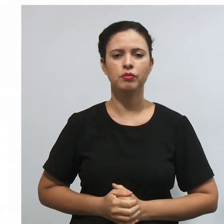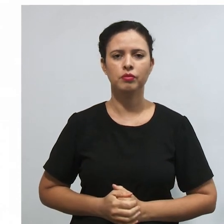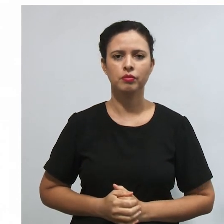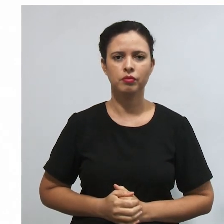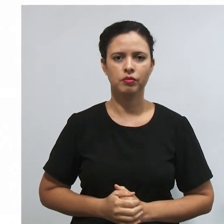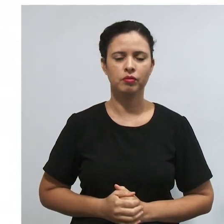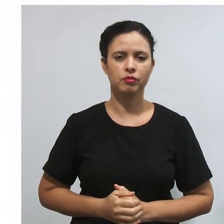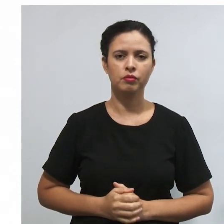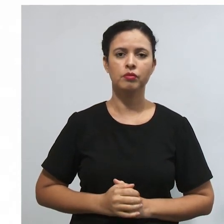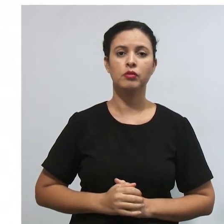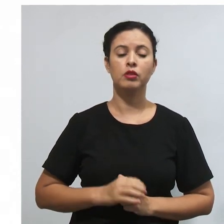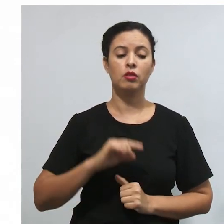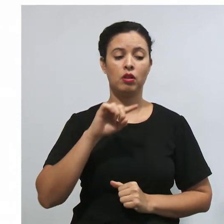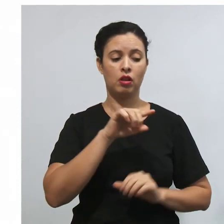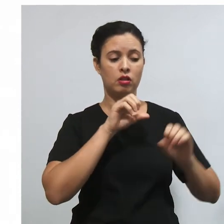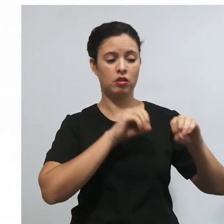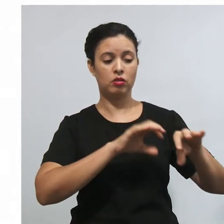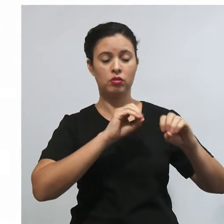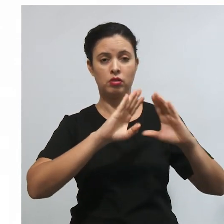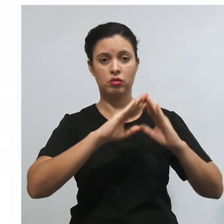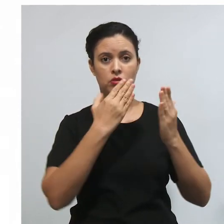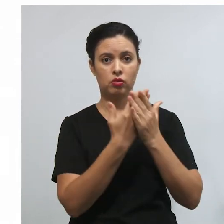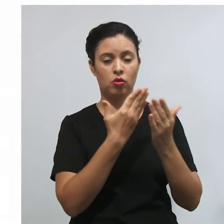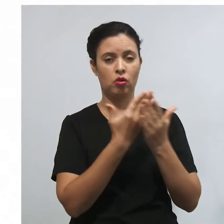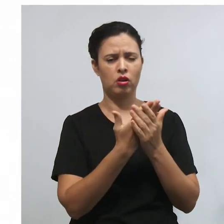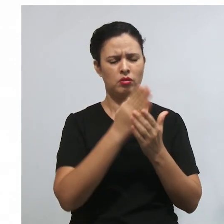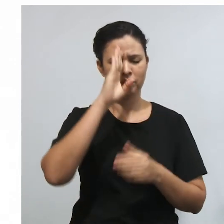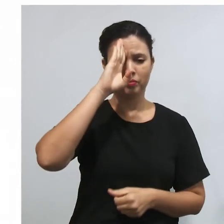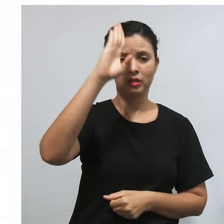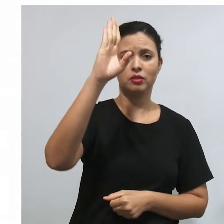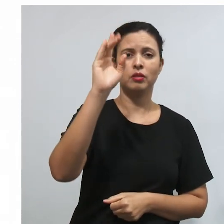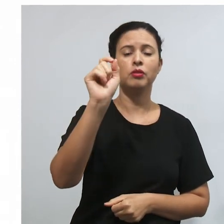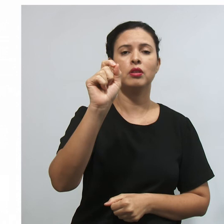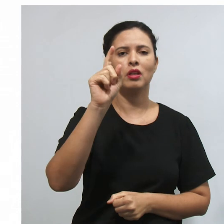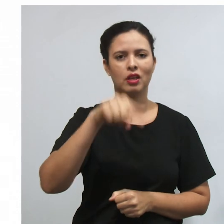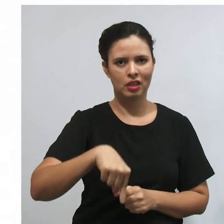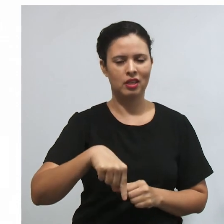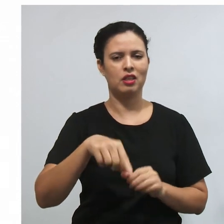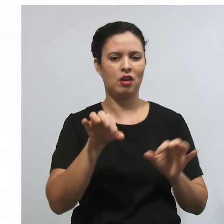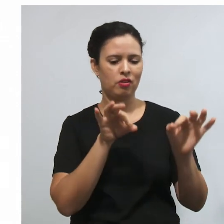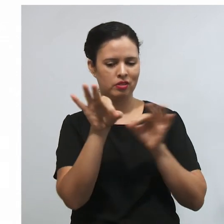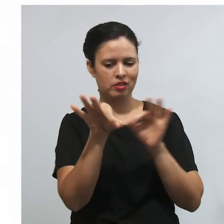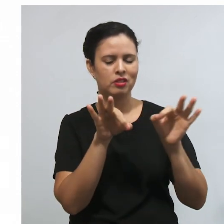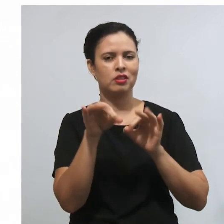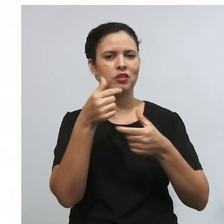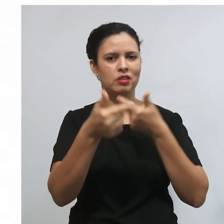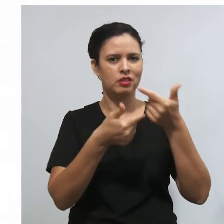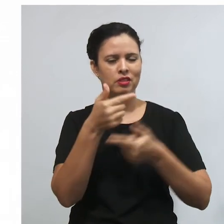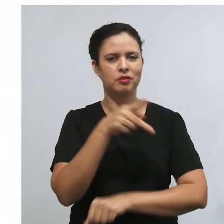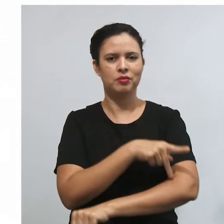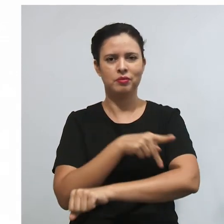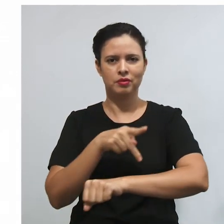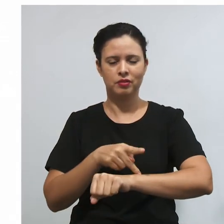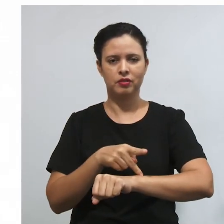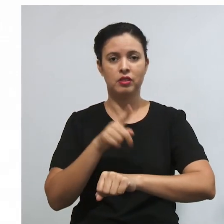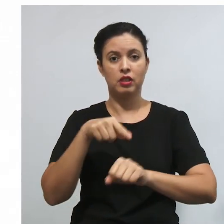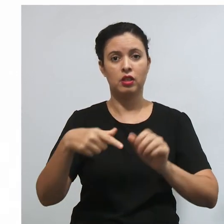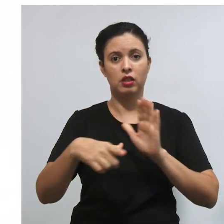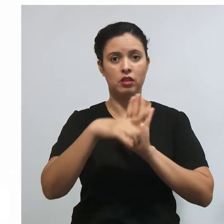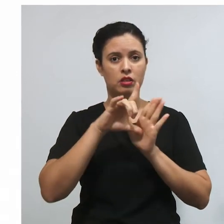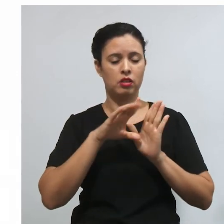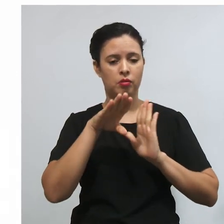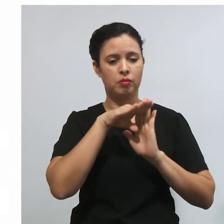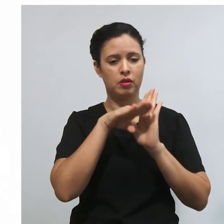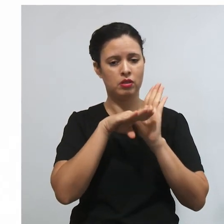na educação escolar se refere, né, à organização do trabalho pedagógico, que envolve a atividade de planejamento,